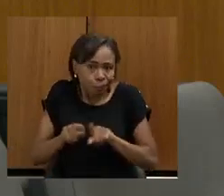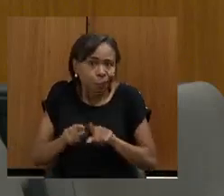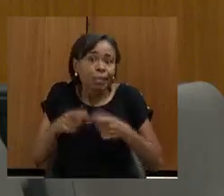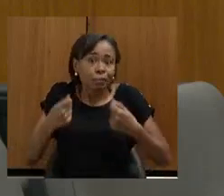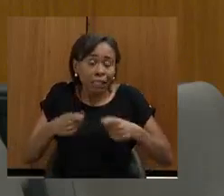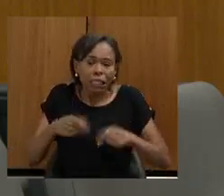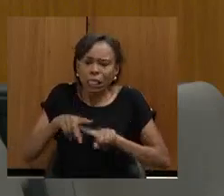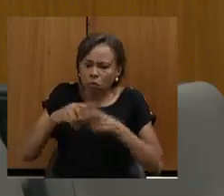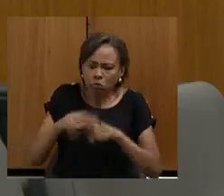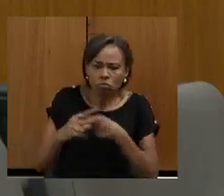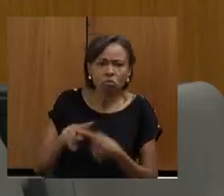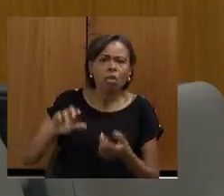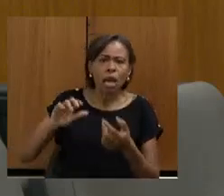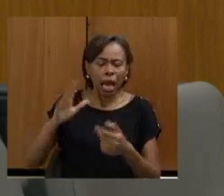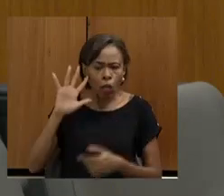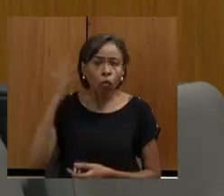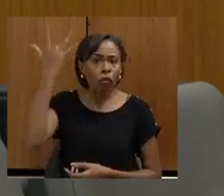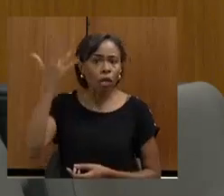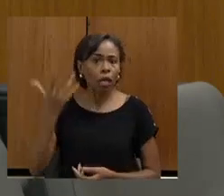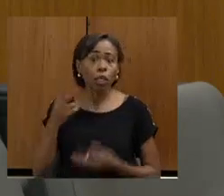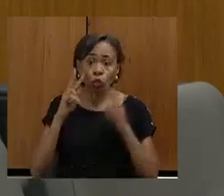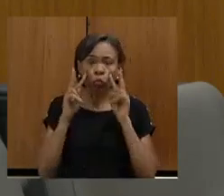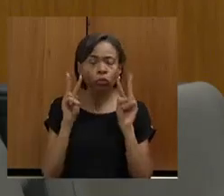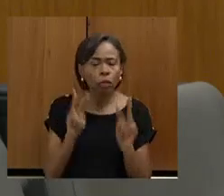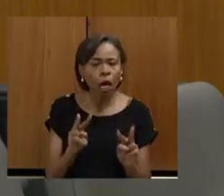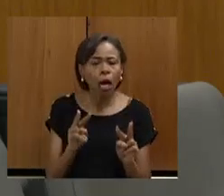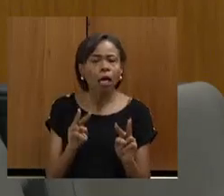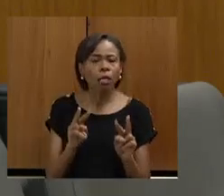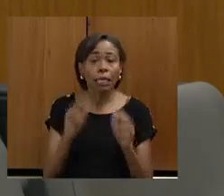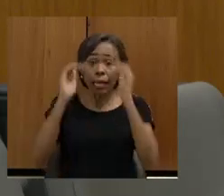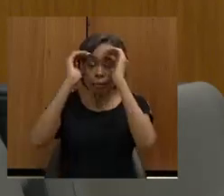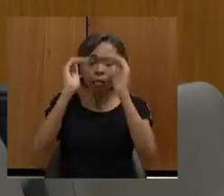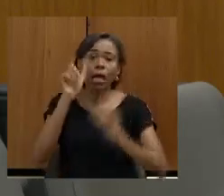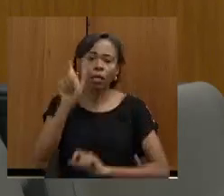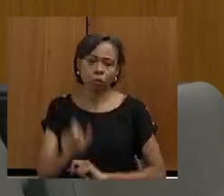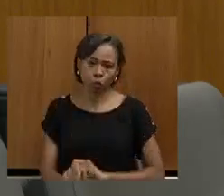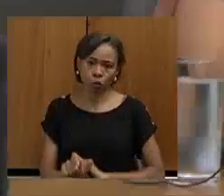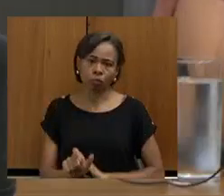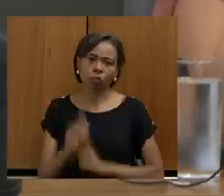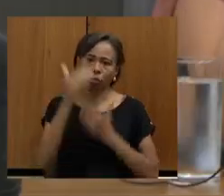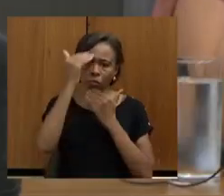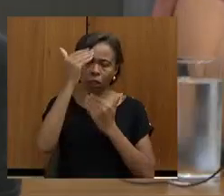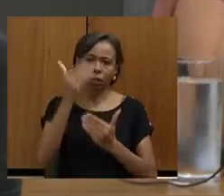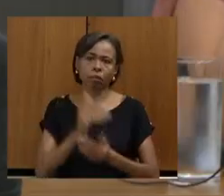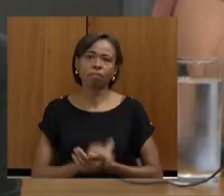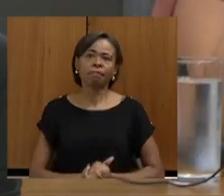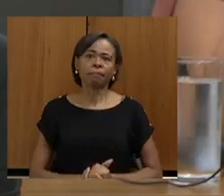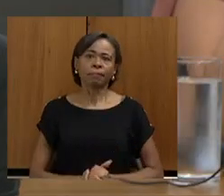escutar e colocar em prática e respeitar a pessoa que está aqui. Muito obrigada. Muito obrigado.